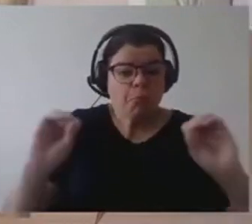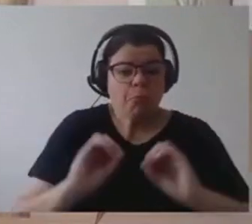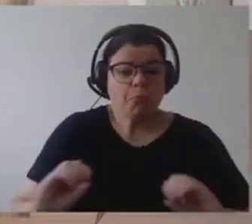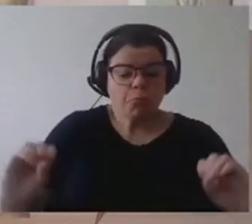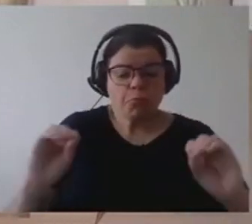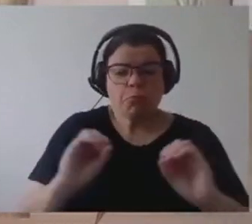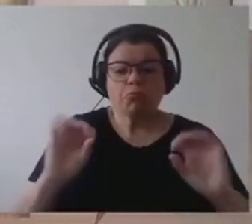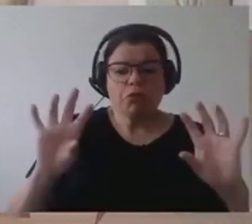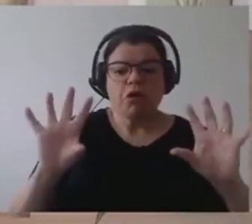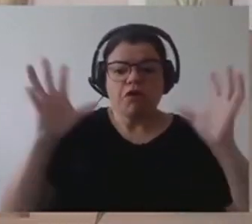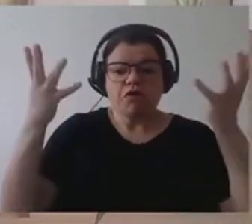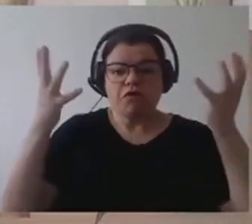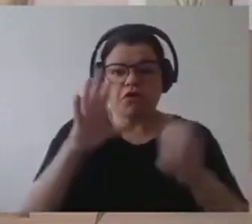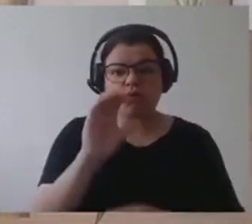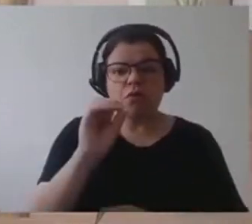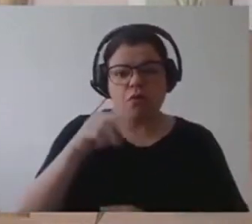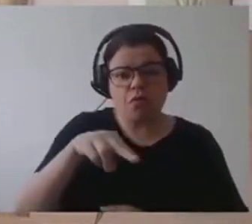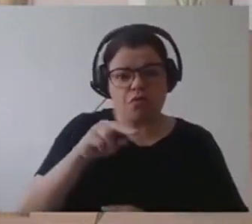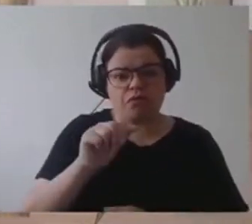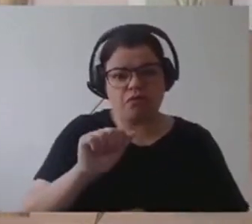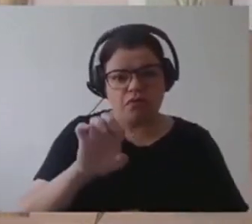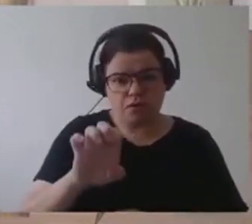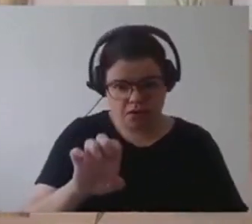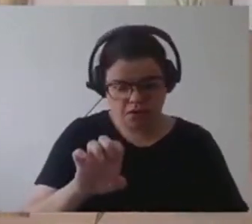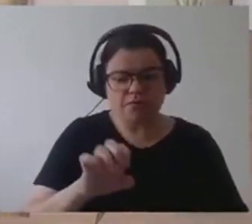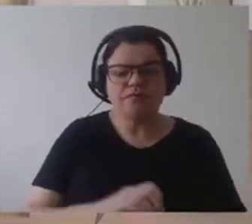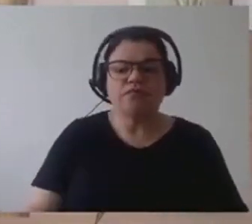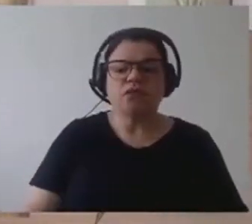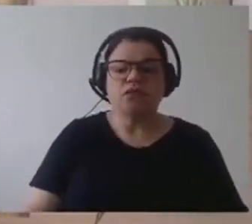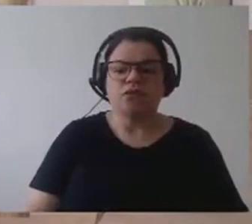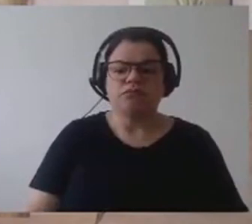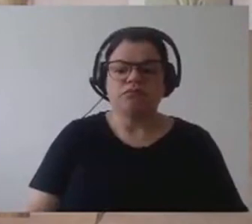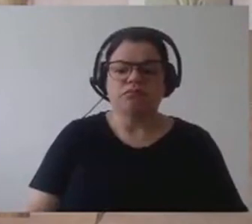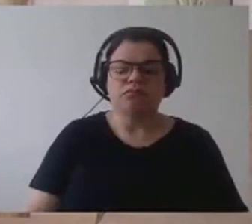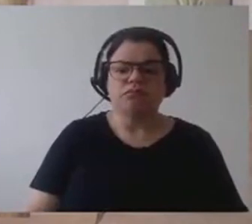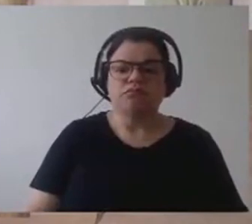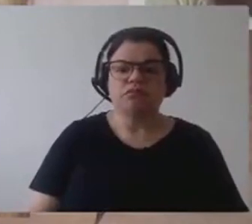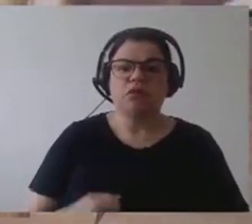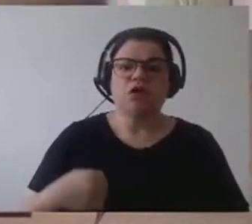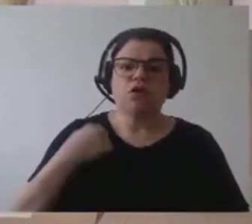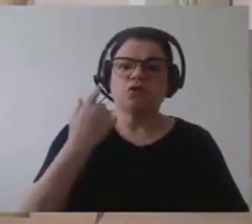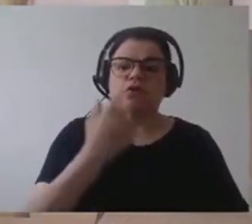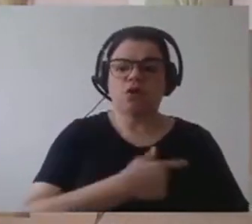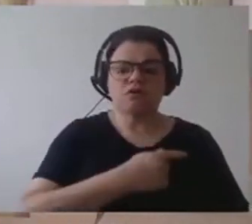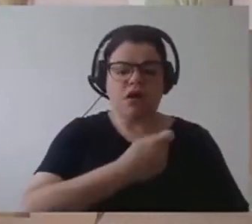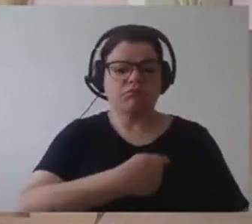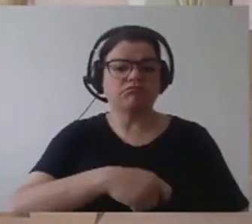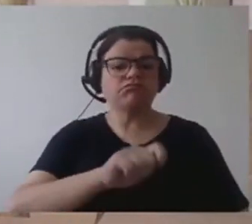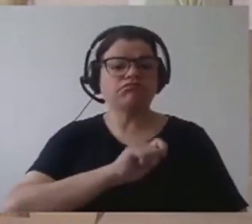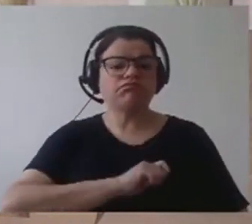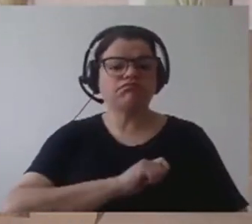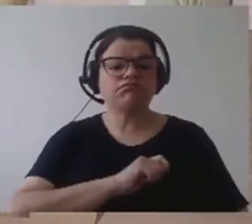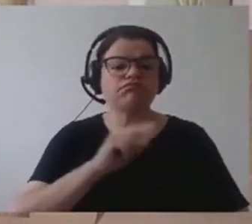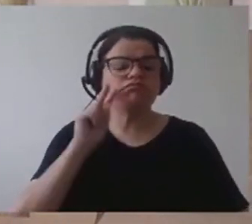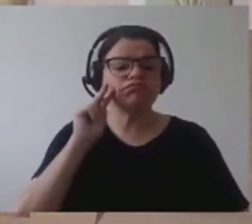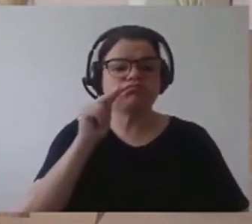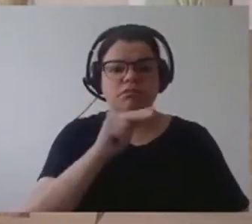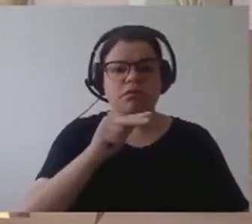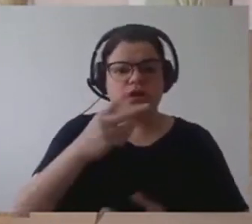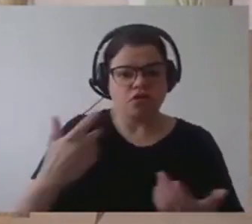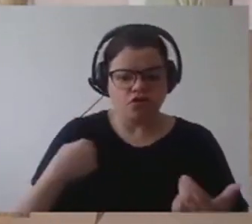que está acontecendo nós somos Agentes fiscalizadores do